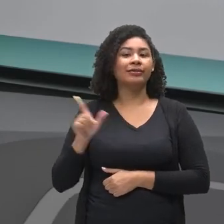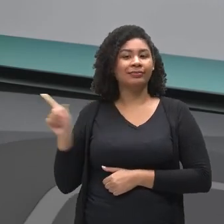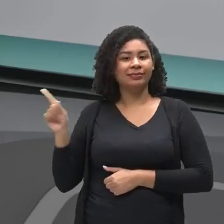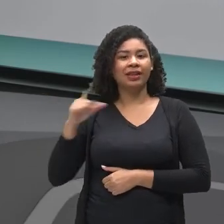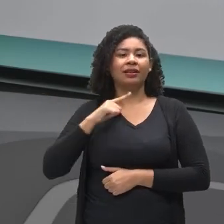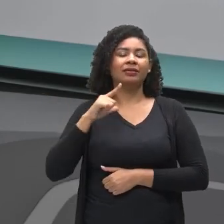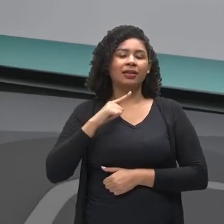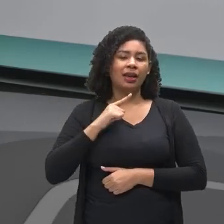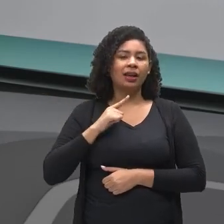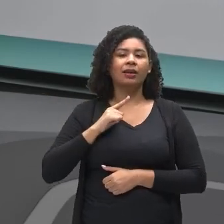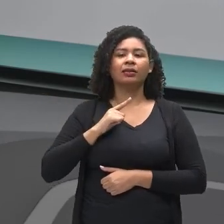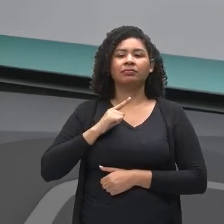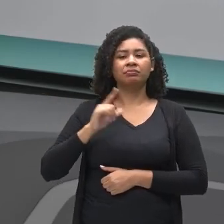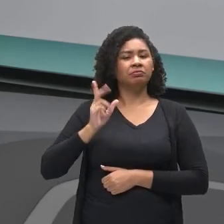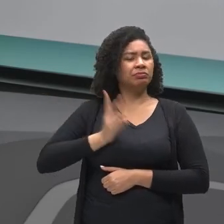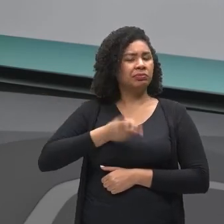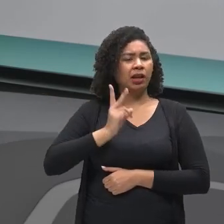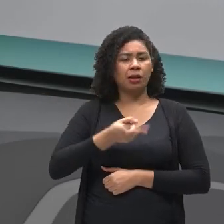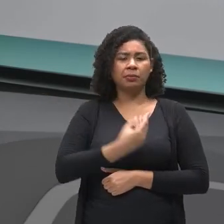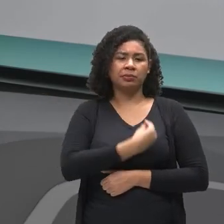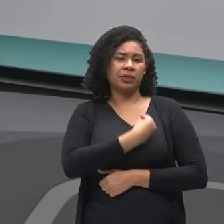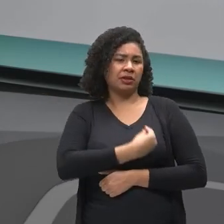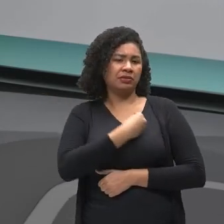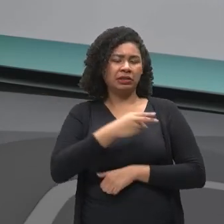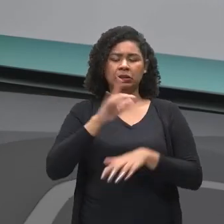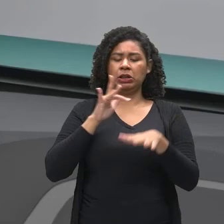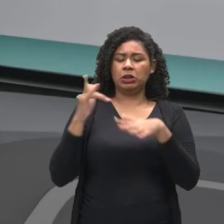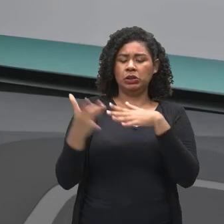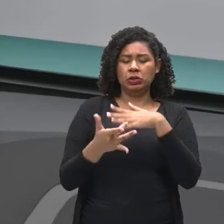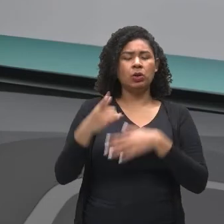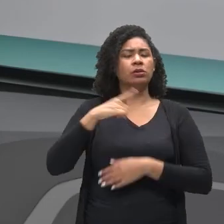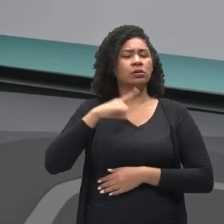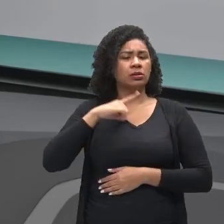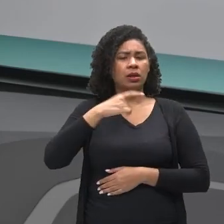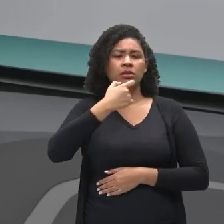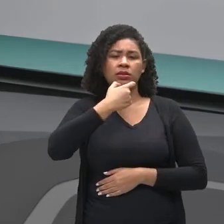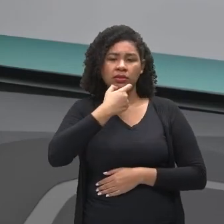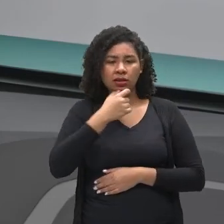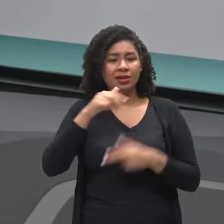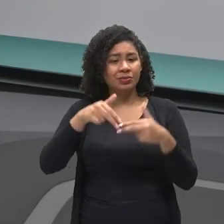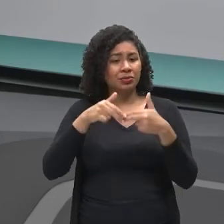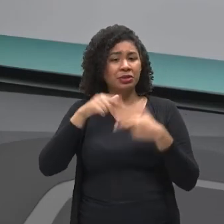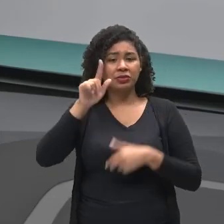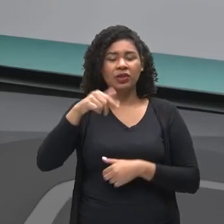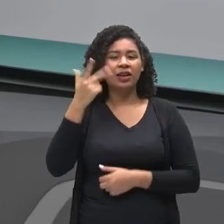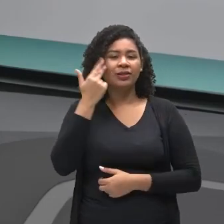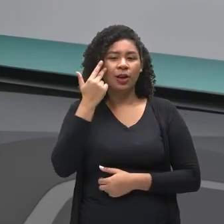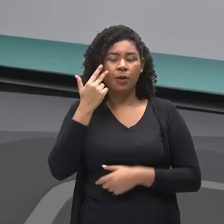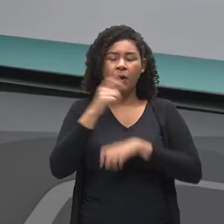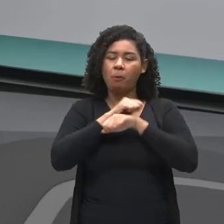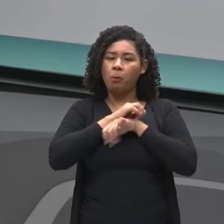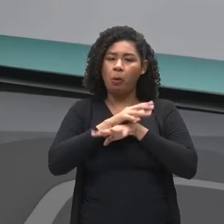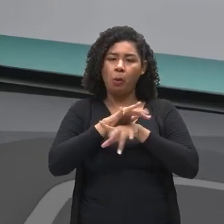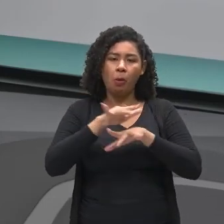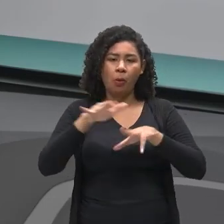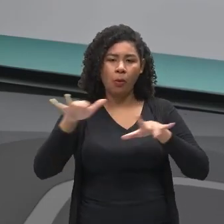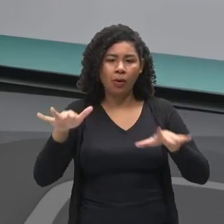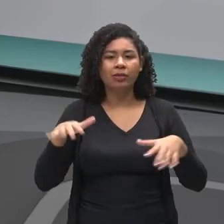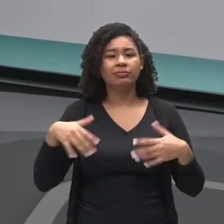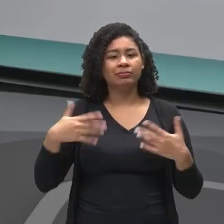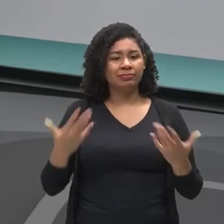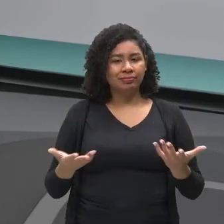mídia, no nosso dia a dia, nas redes sociais, ela vem se tornando mais comum, o alcance dela